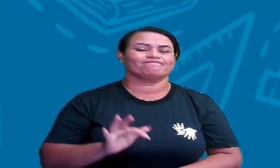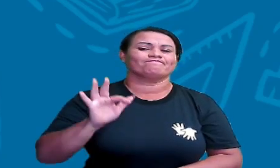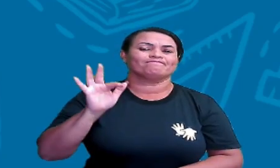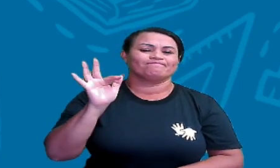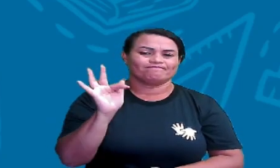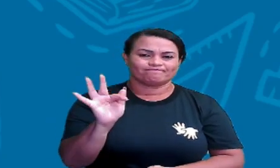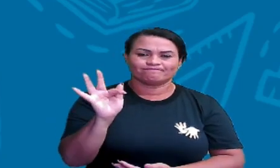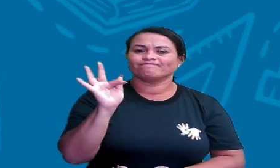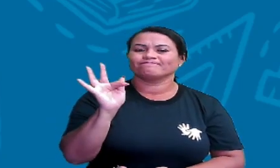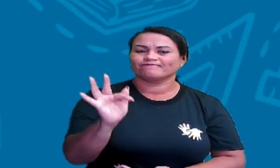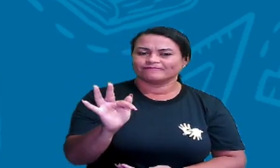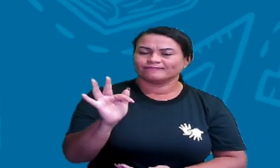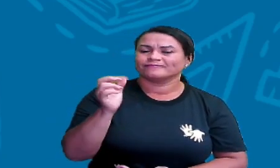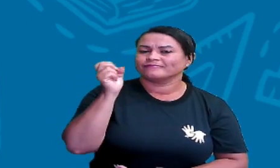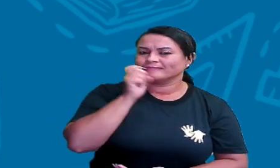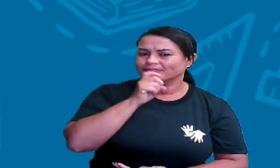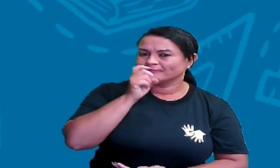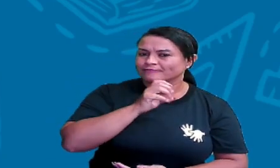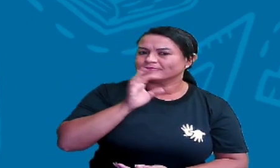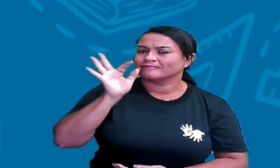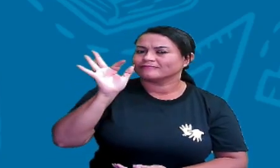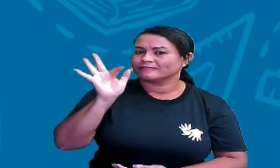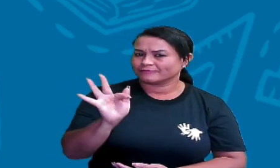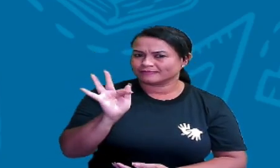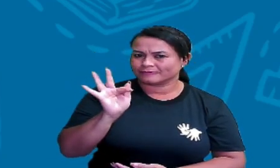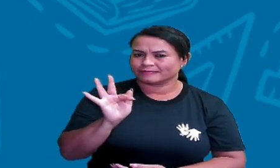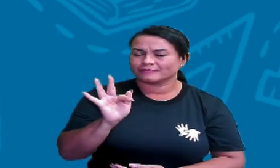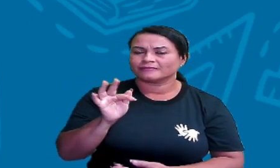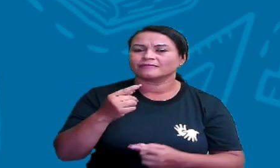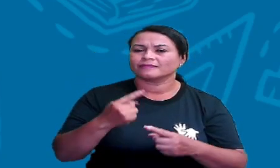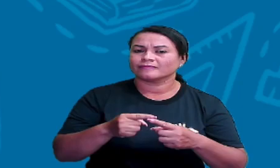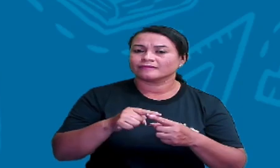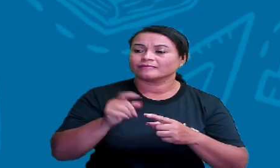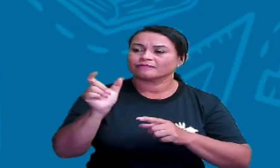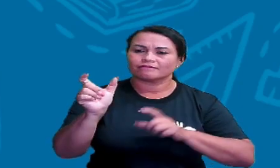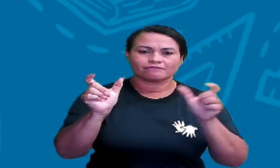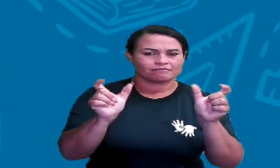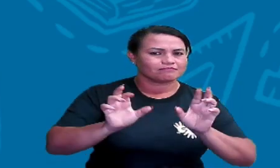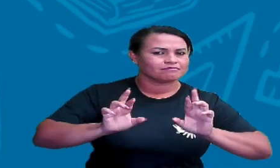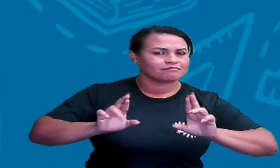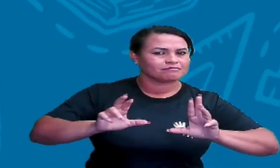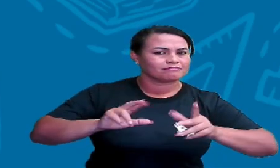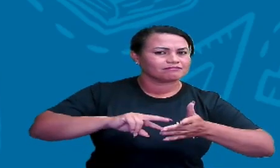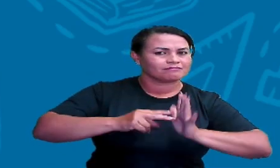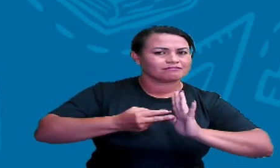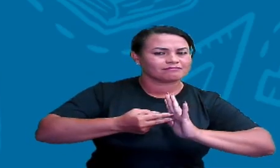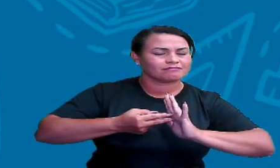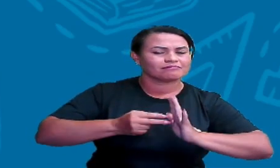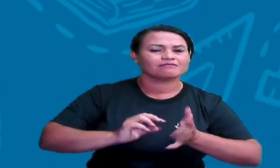Falso, né? Limite e fronteira têm significados diferentes.